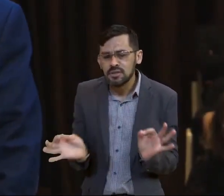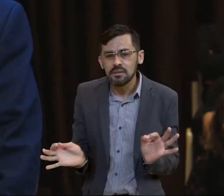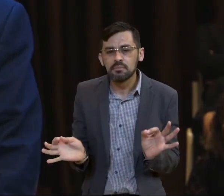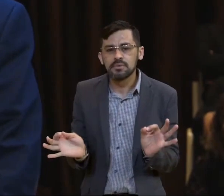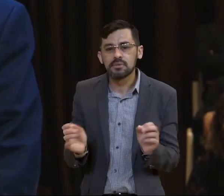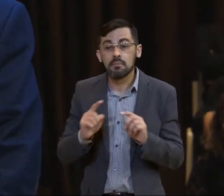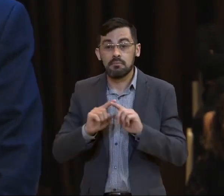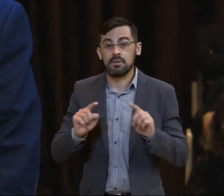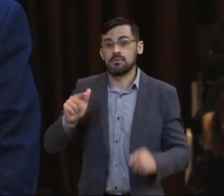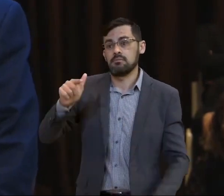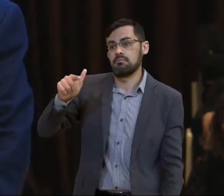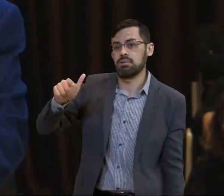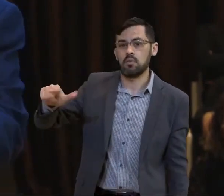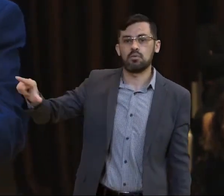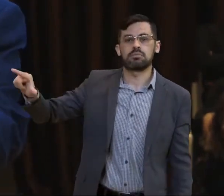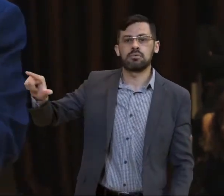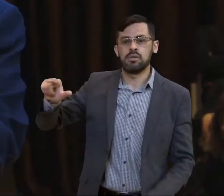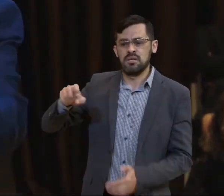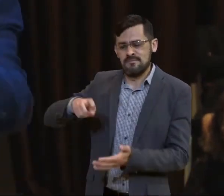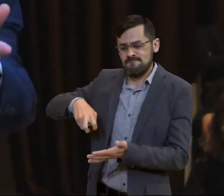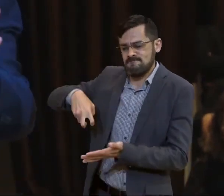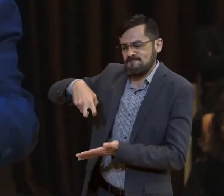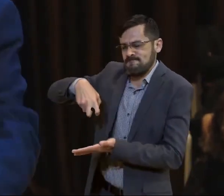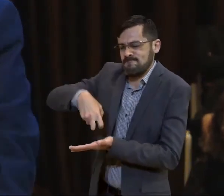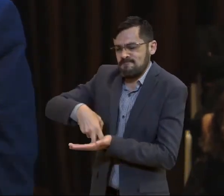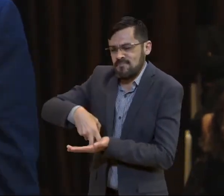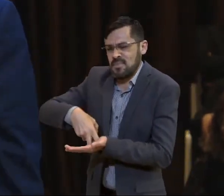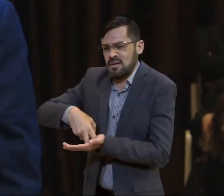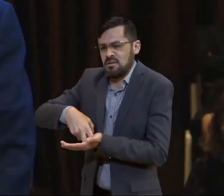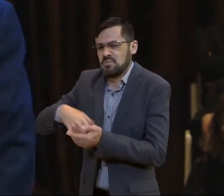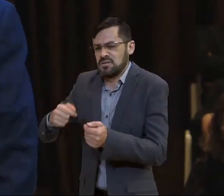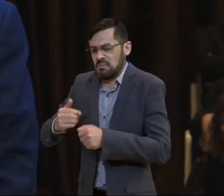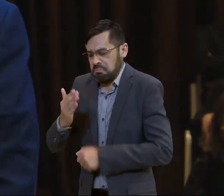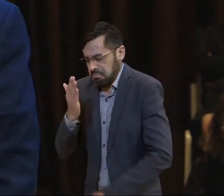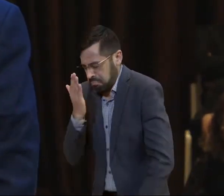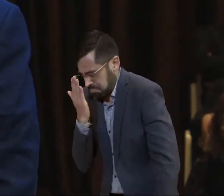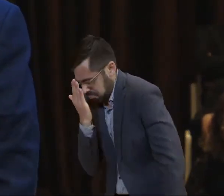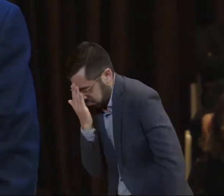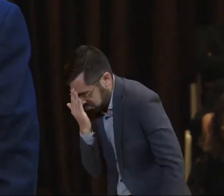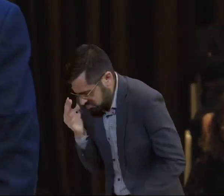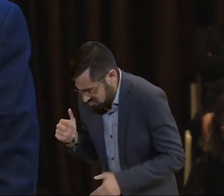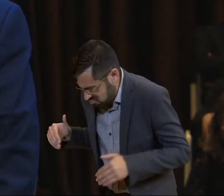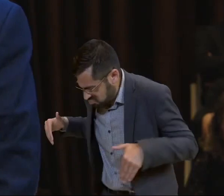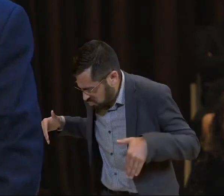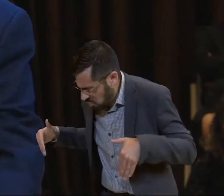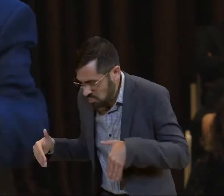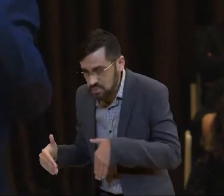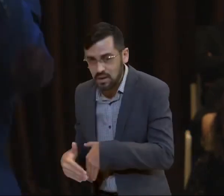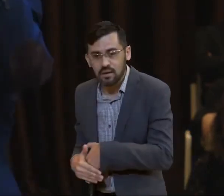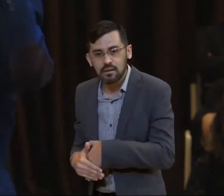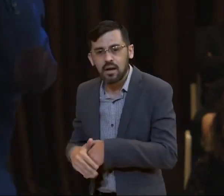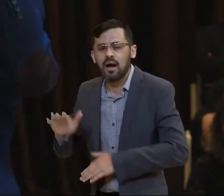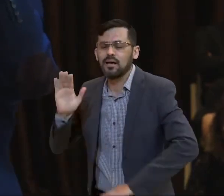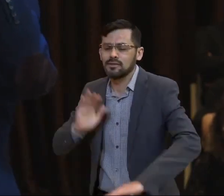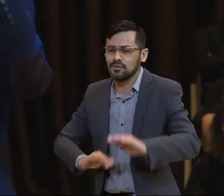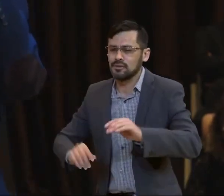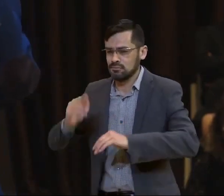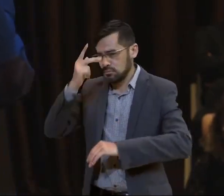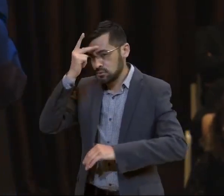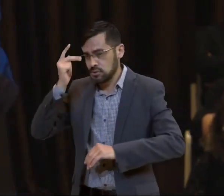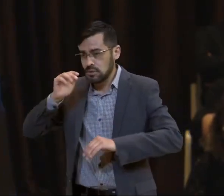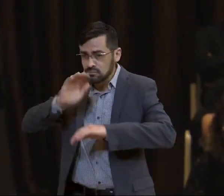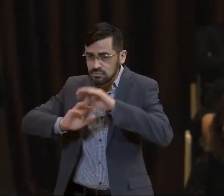Mas para alguns, se ajoelhar é pouco, a gente tem que botar a boca no pó. Alguns levantam a sua